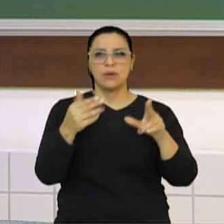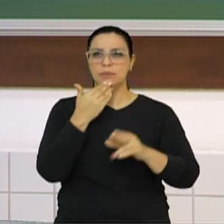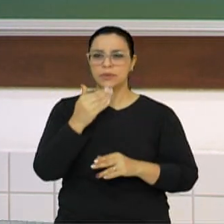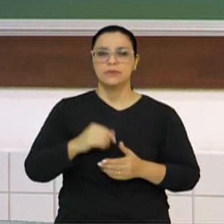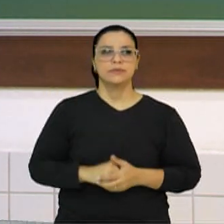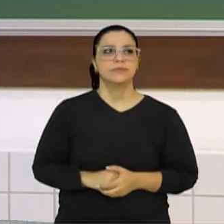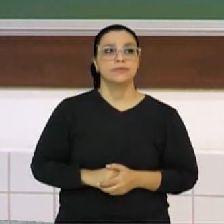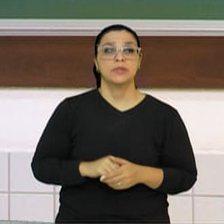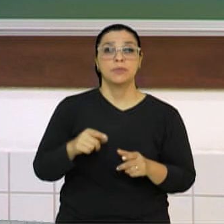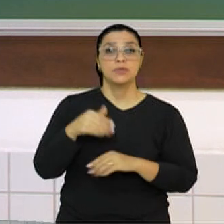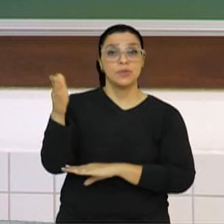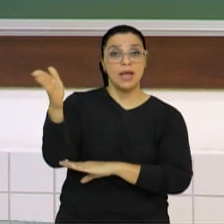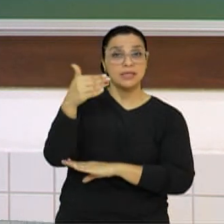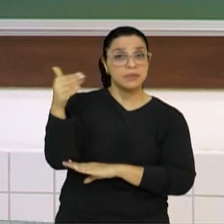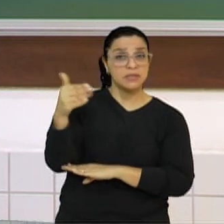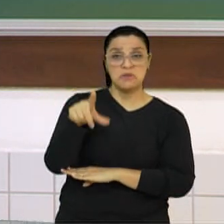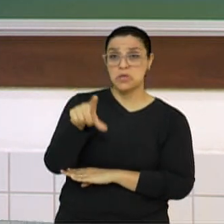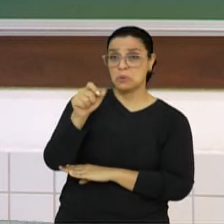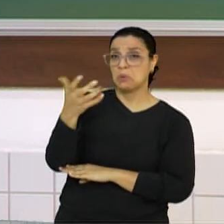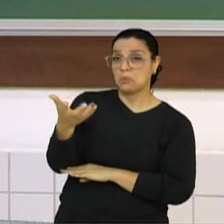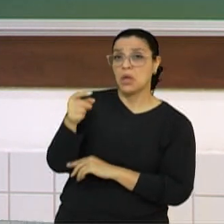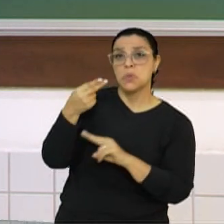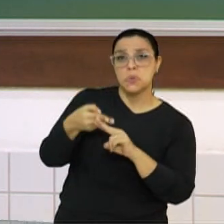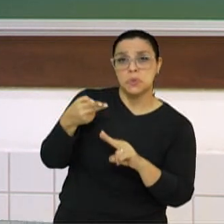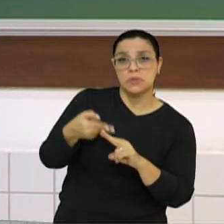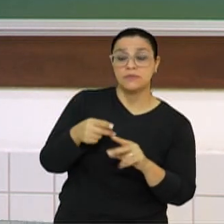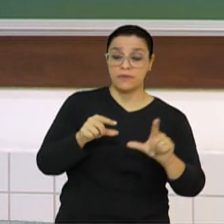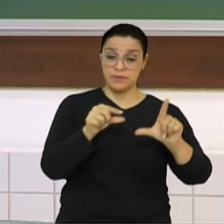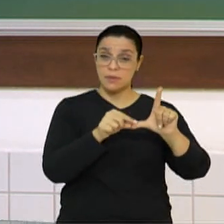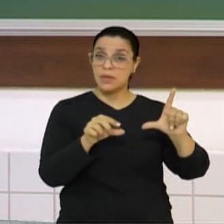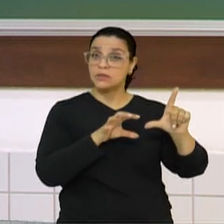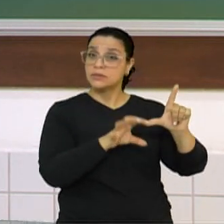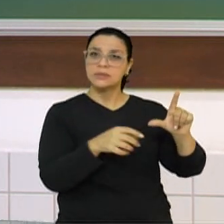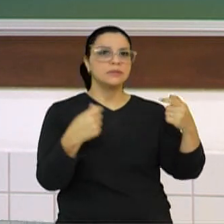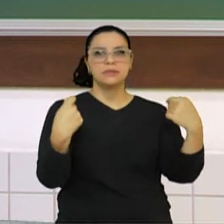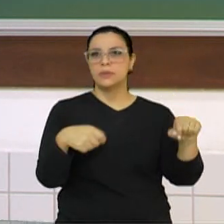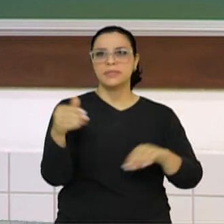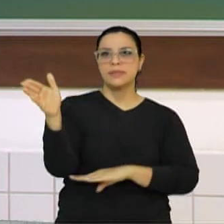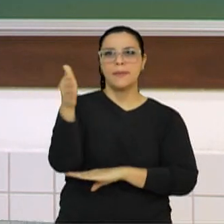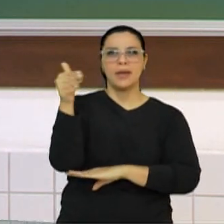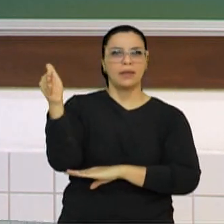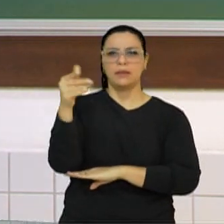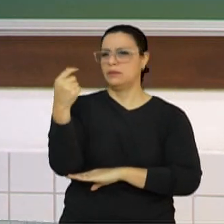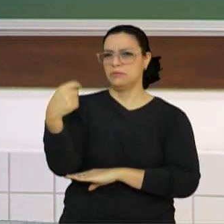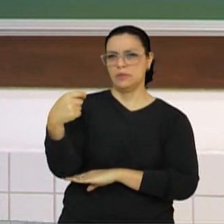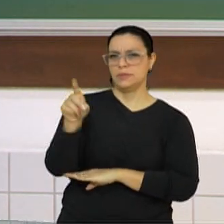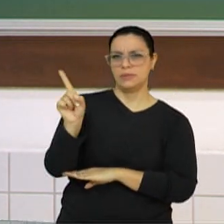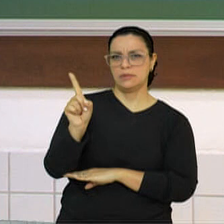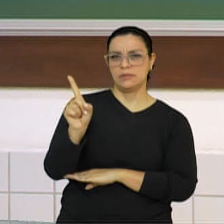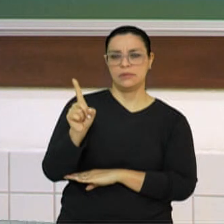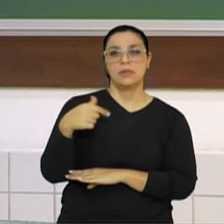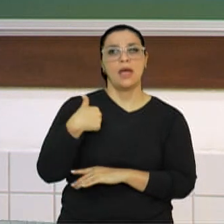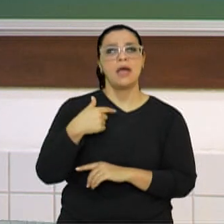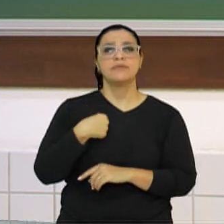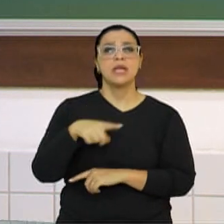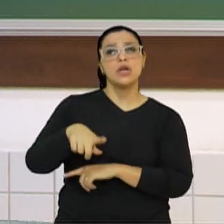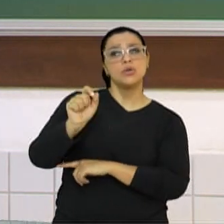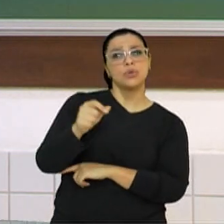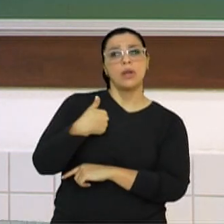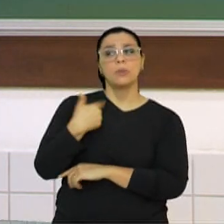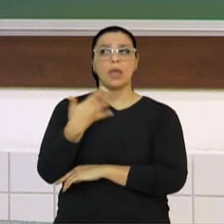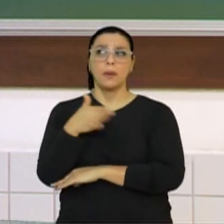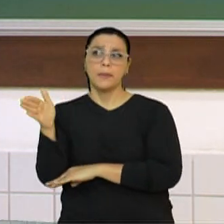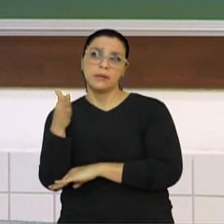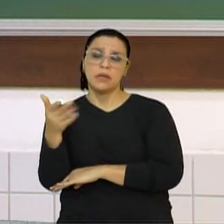pedido. As bandeirinhas são opcionais. Se você fizer uma legenda assim, você não precisa fazer as bandeirinhas. Aí fica opcional. Você